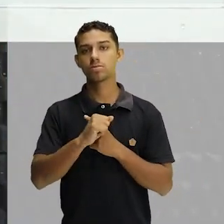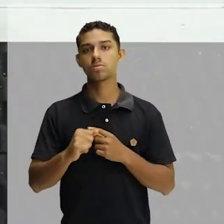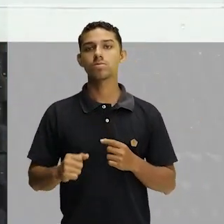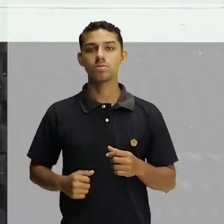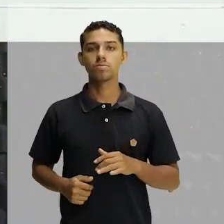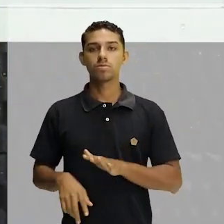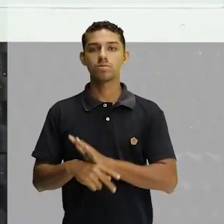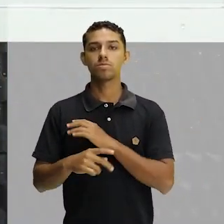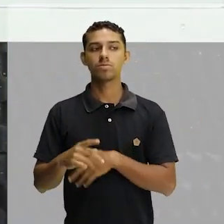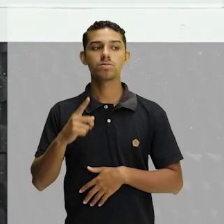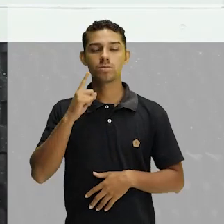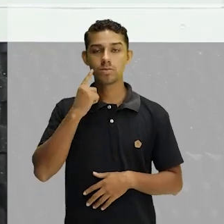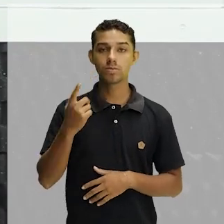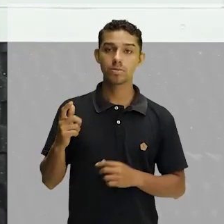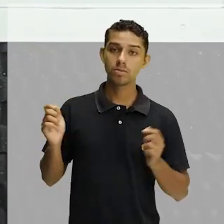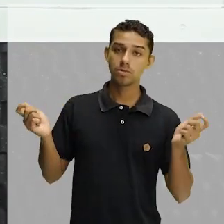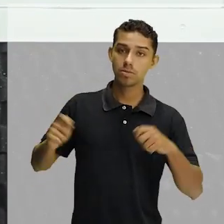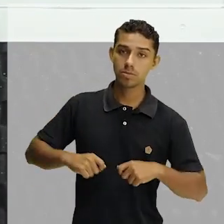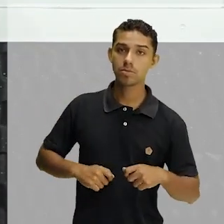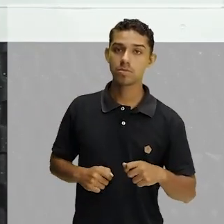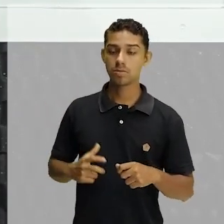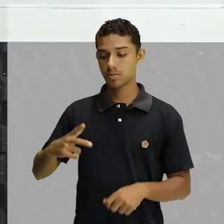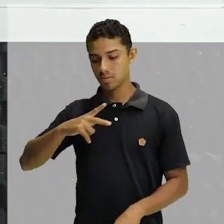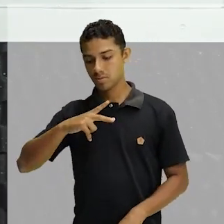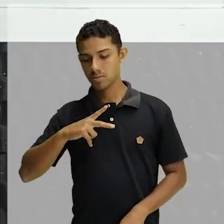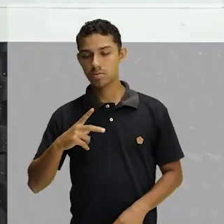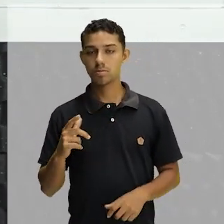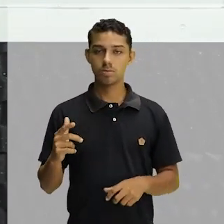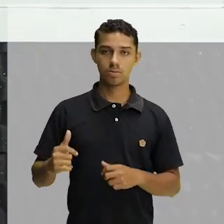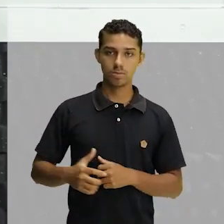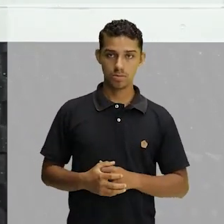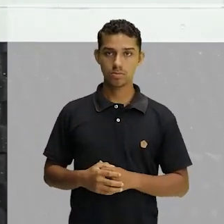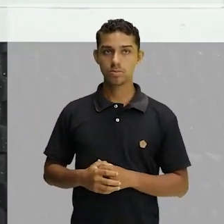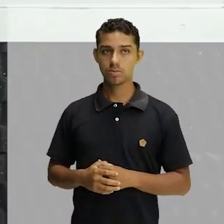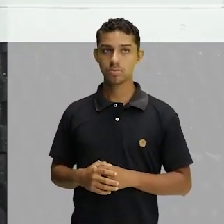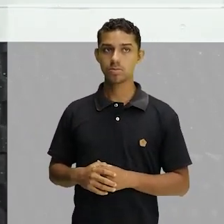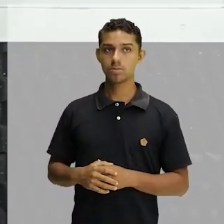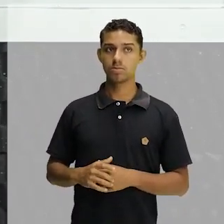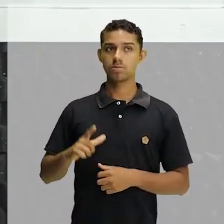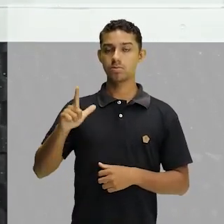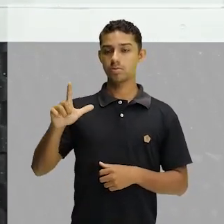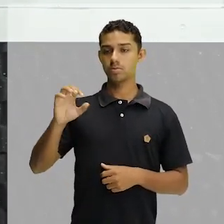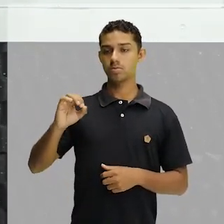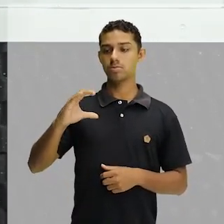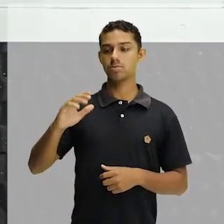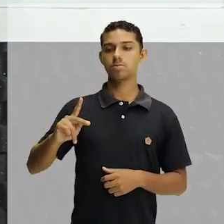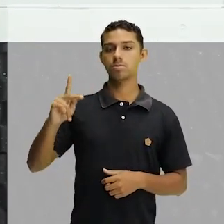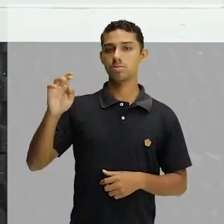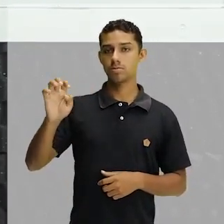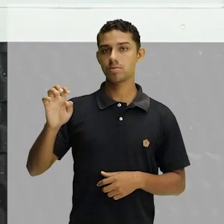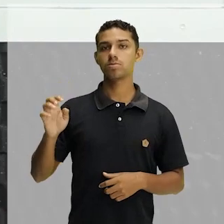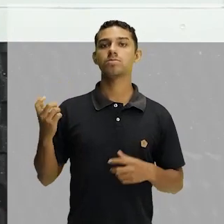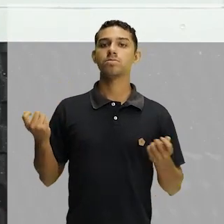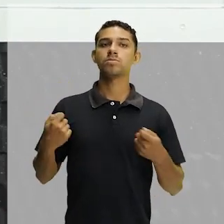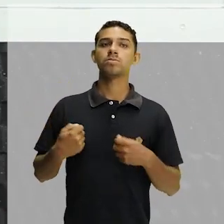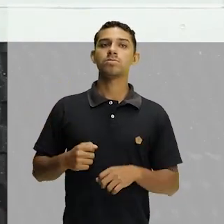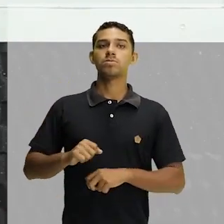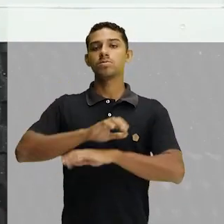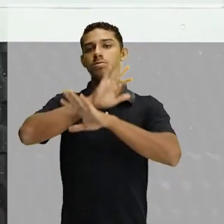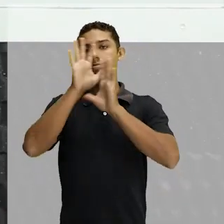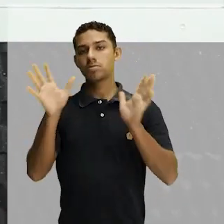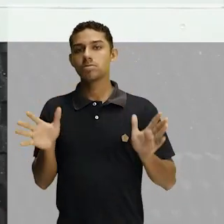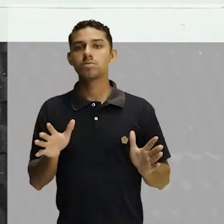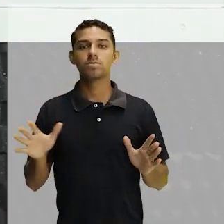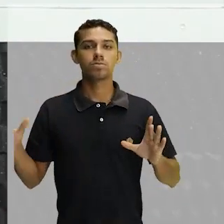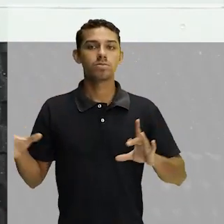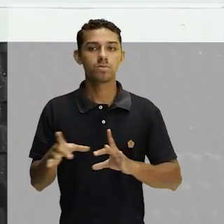propriedade, certo? Essa propriedade privada, certo? Locke, assim, ele se